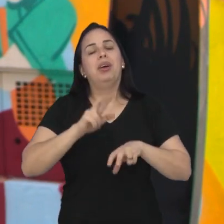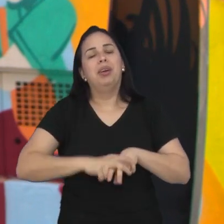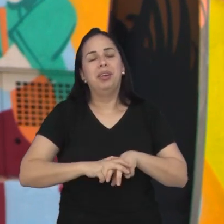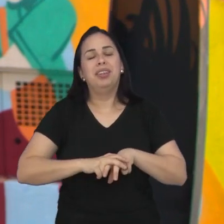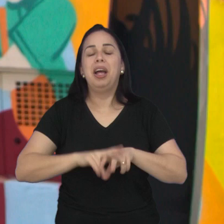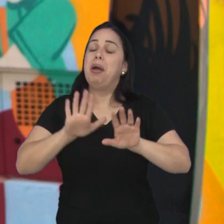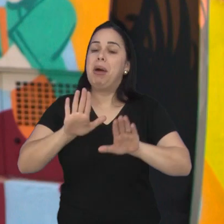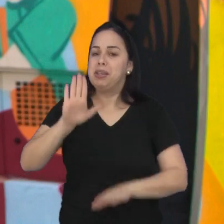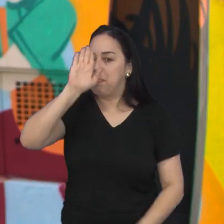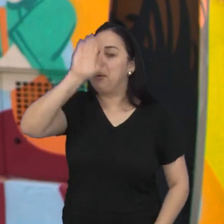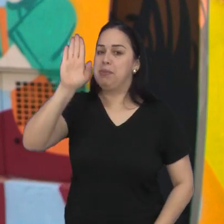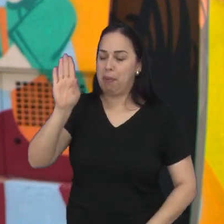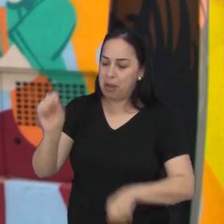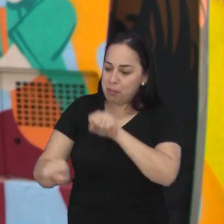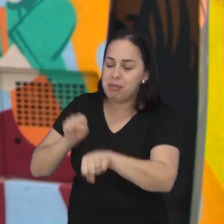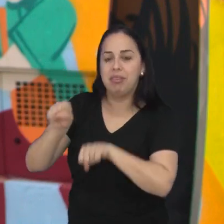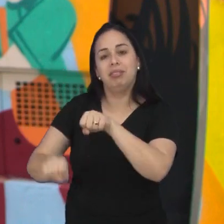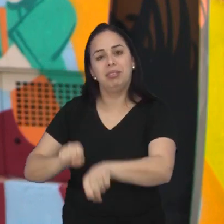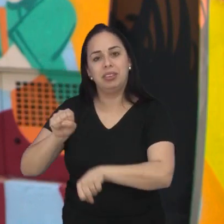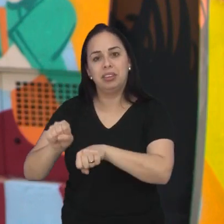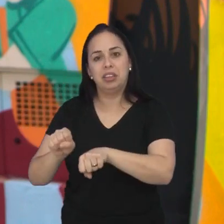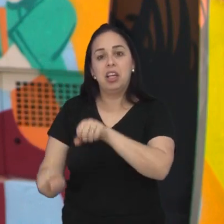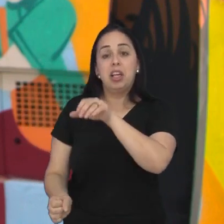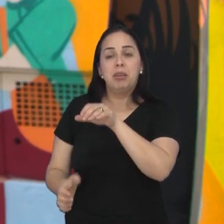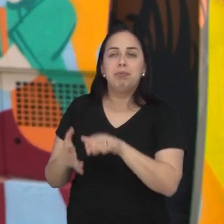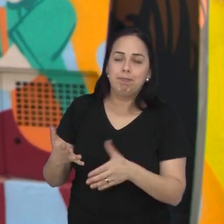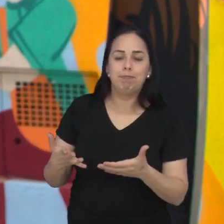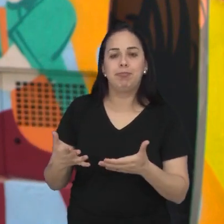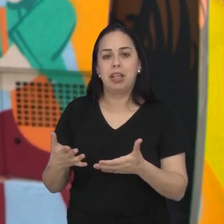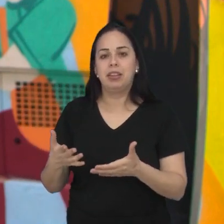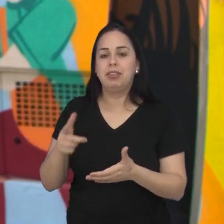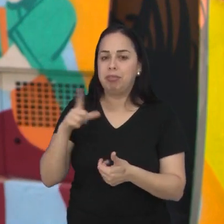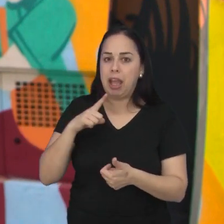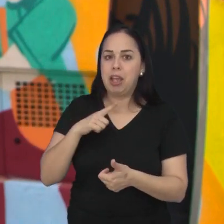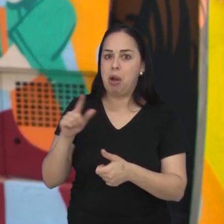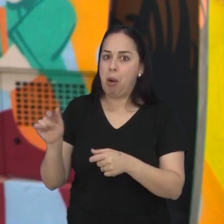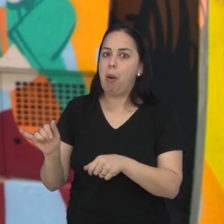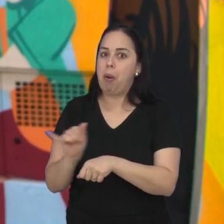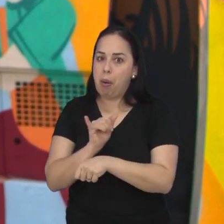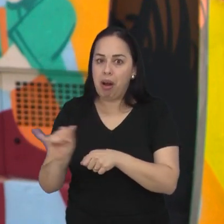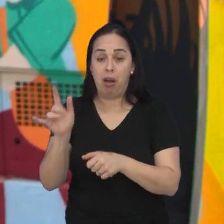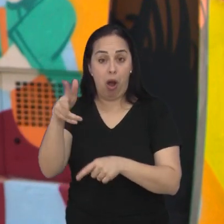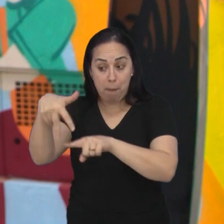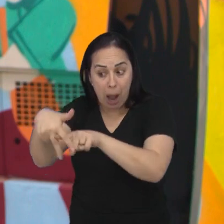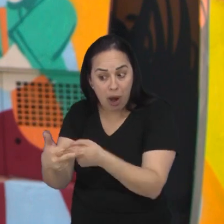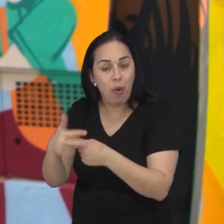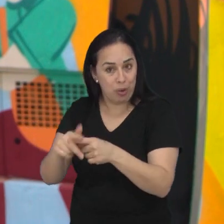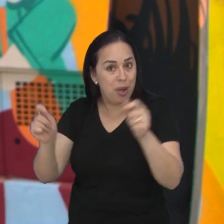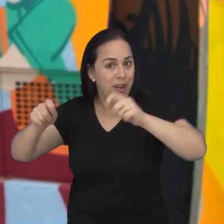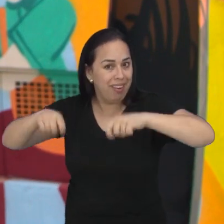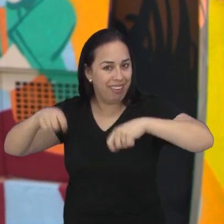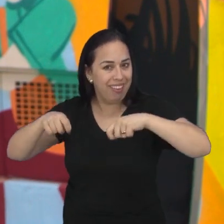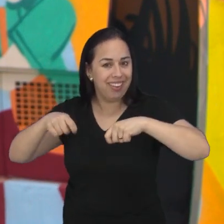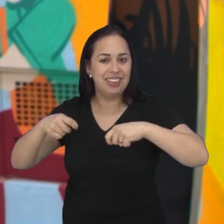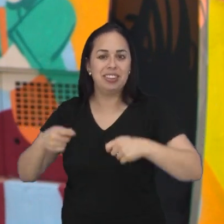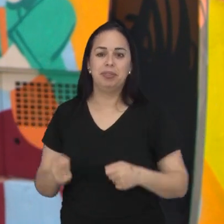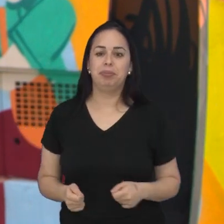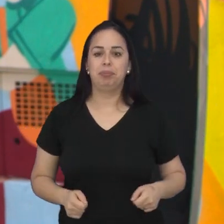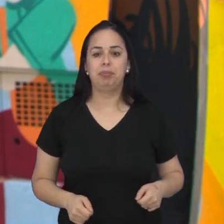mesmo. Mas principalmente para os ciclistas, Onde a gente criou algumas opções aí, De manutenção até para as